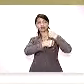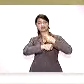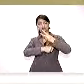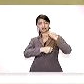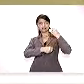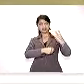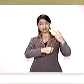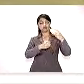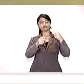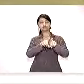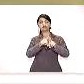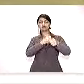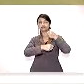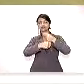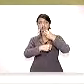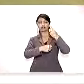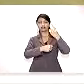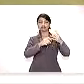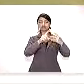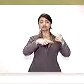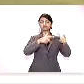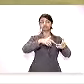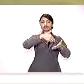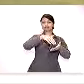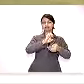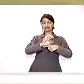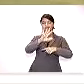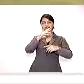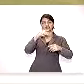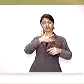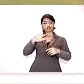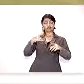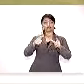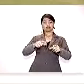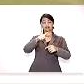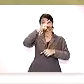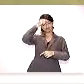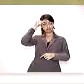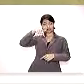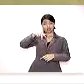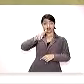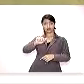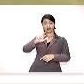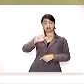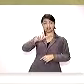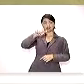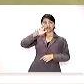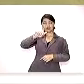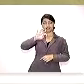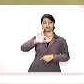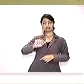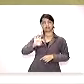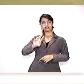2014 de recursos repassados pela secretaria de estado de saúde a prefeitura de Caraguatatuba para costeio de material de consumo e serviços terceiros para